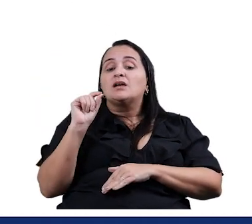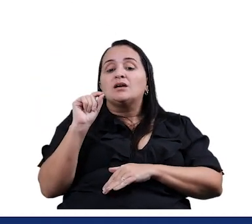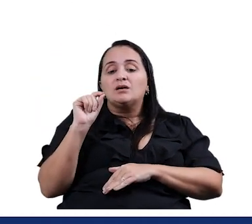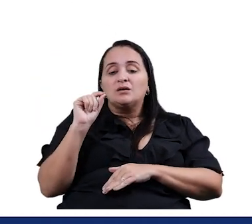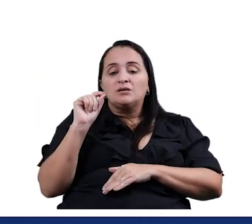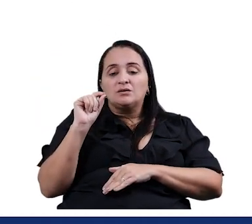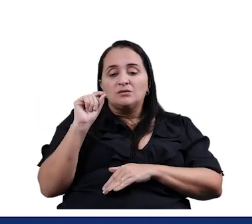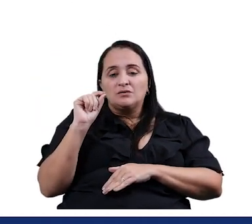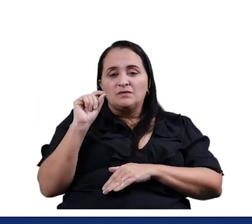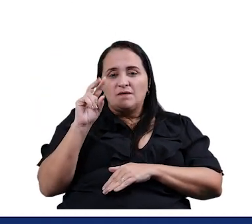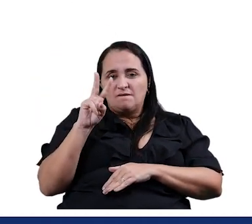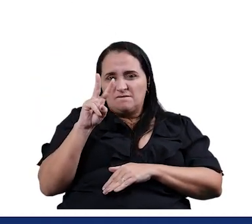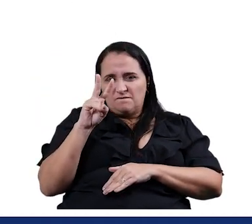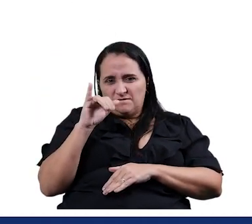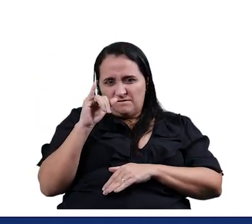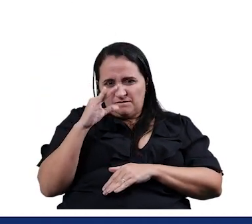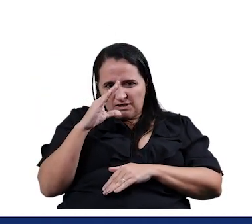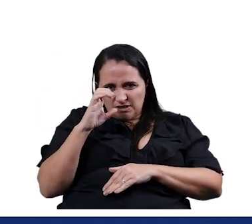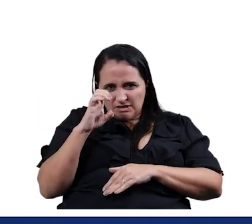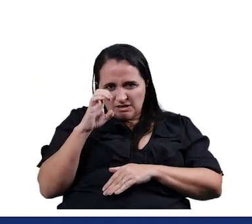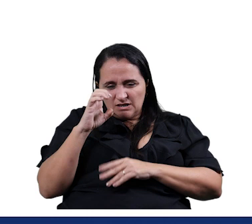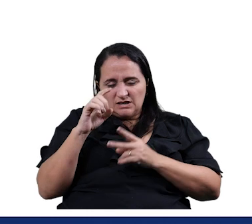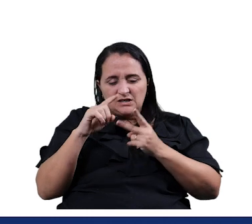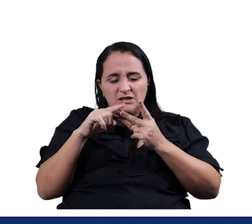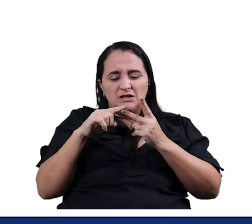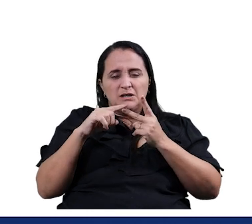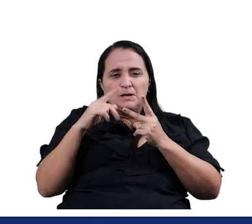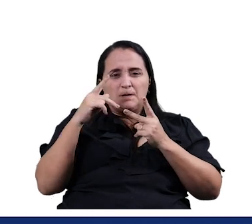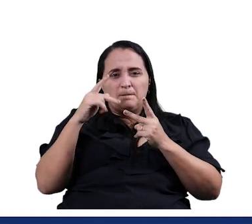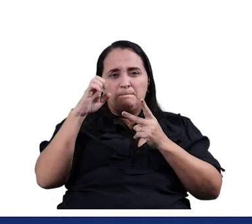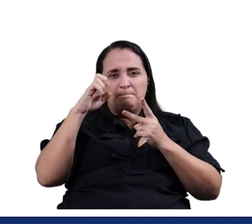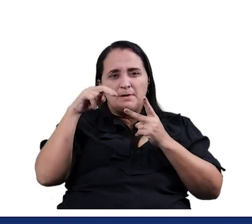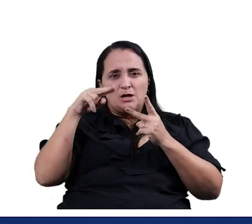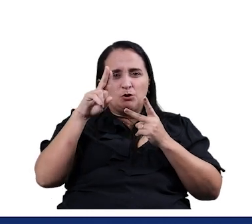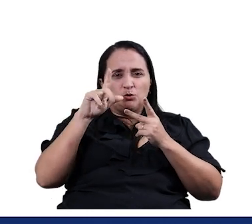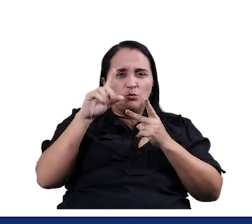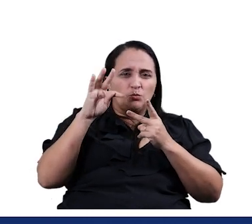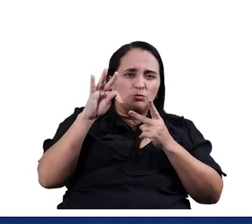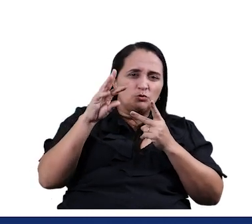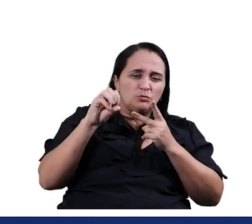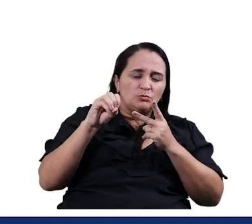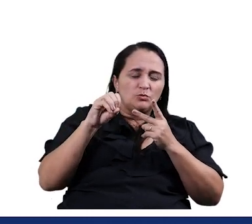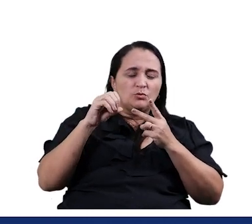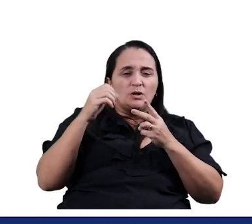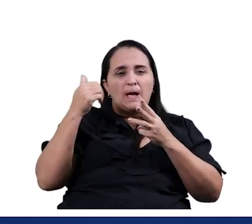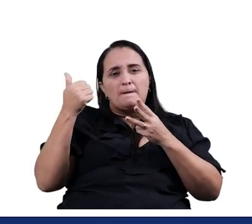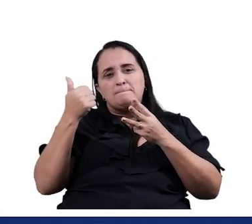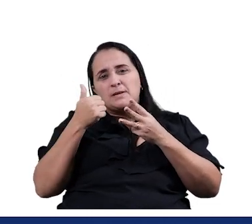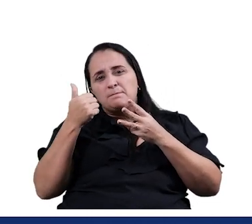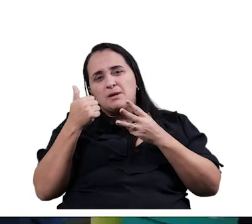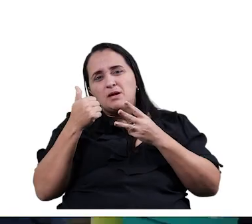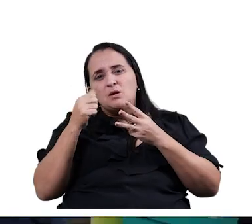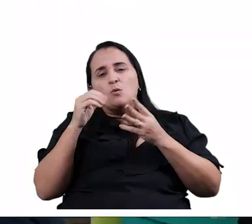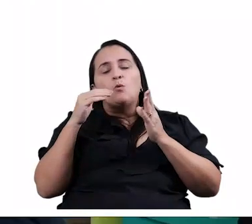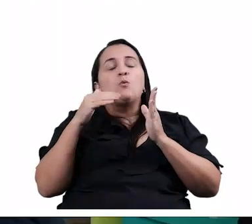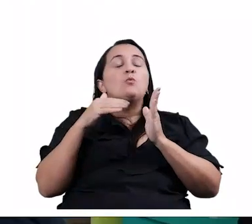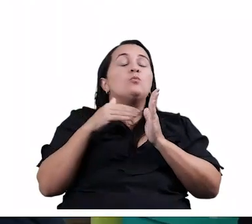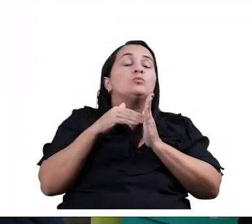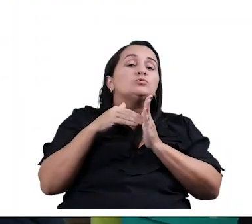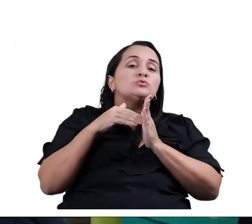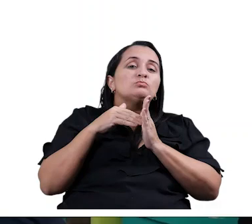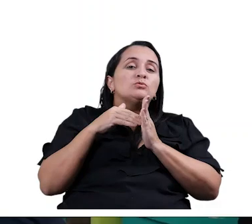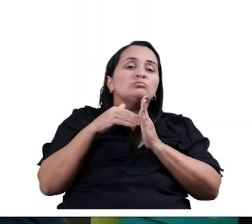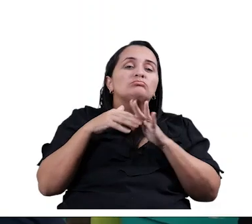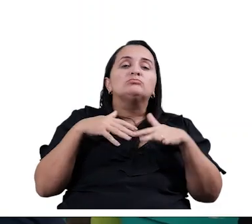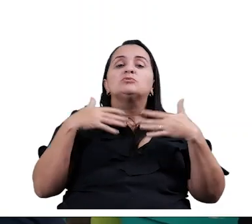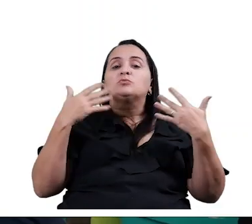quem ficou em vice? Em penúltimo, primeiro ou último? Lembra que eu falei que a gente